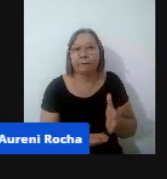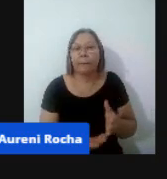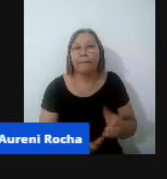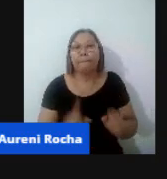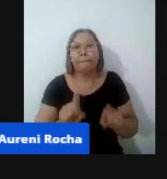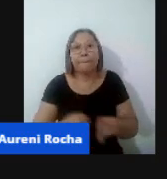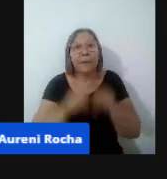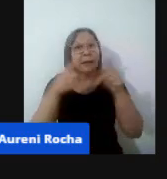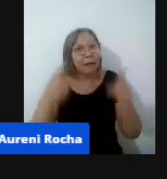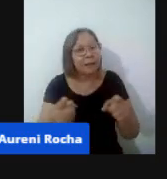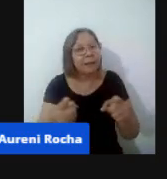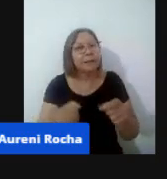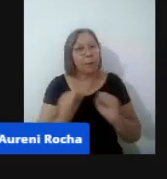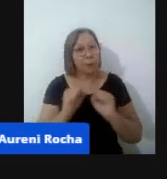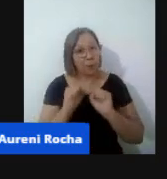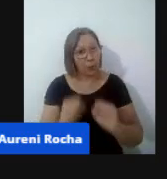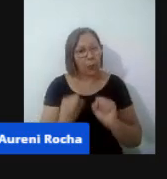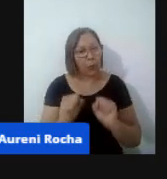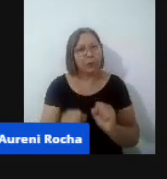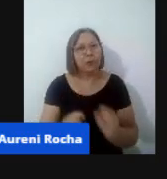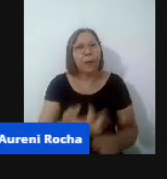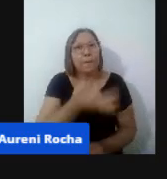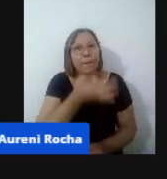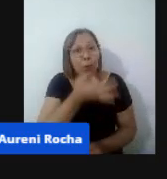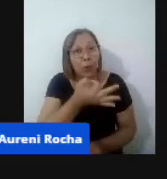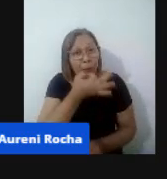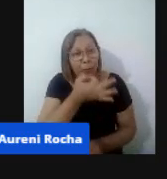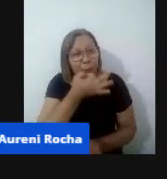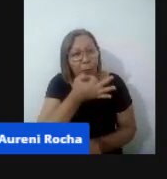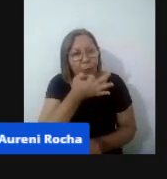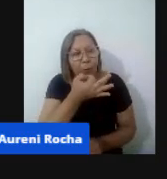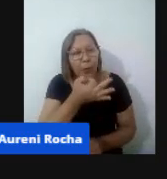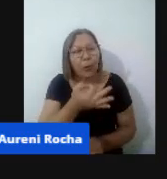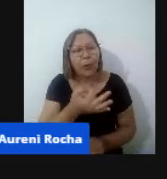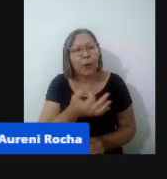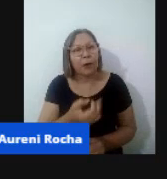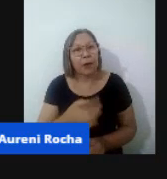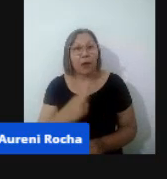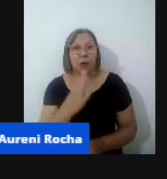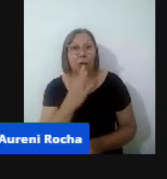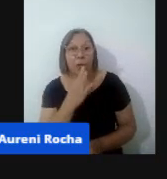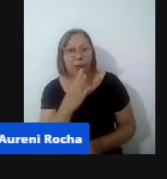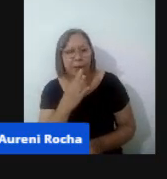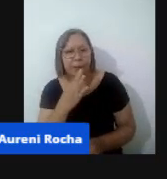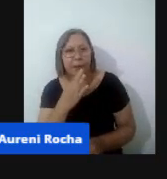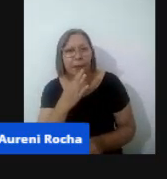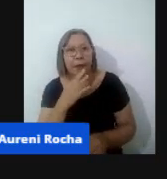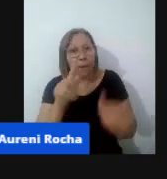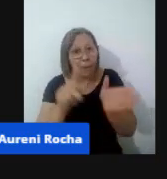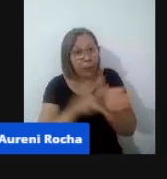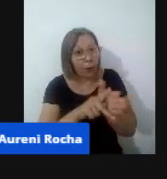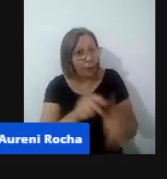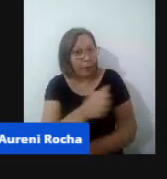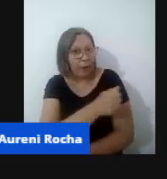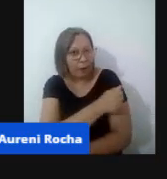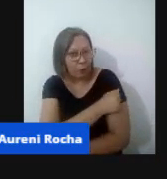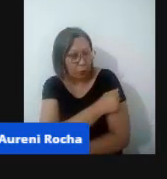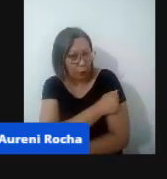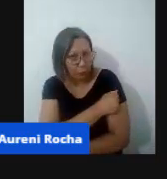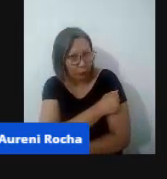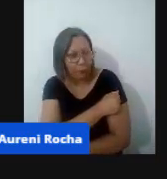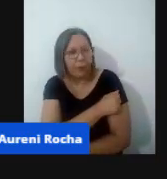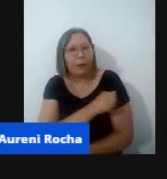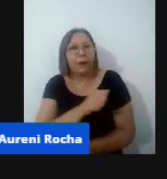a adequação da atividade. Eu penso na especificidade desse aluno e proponho a adequação.